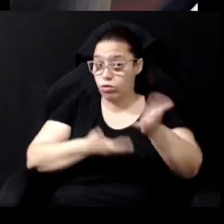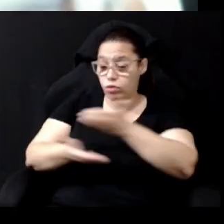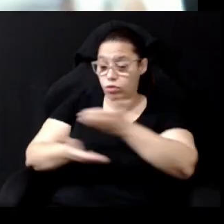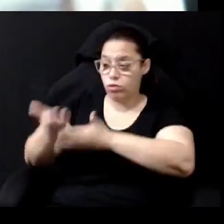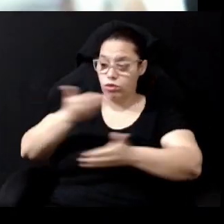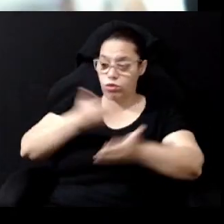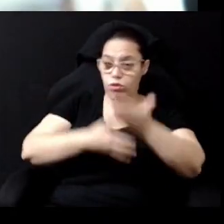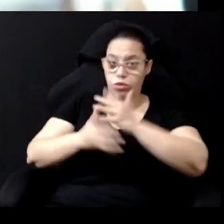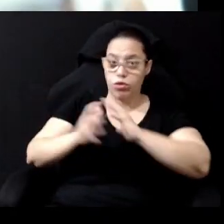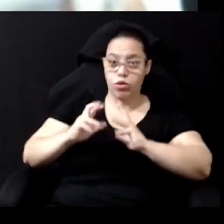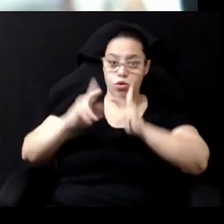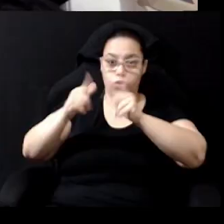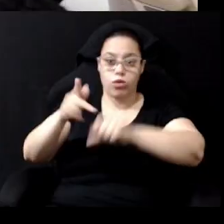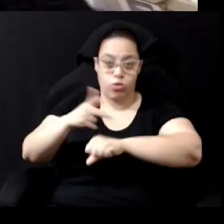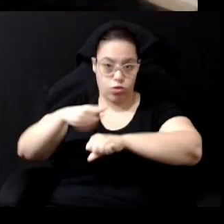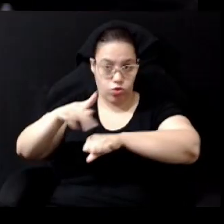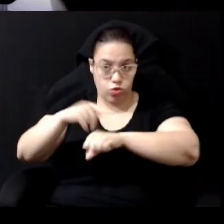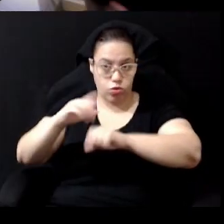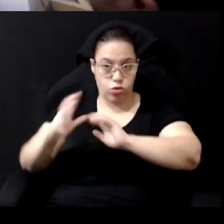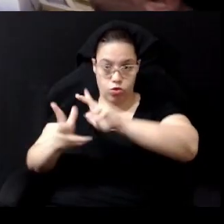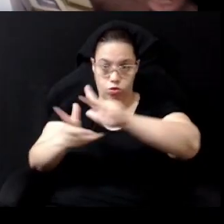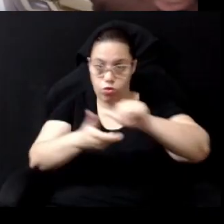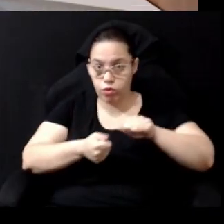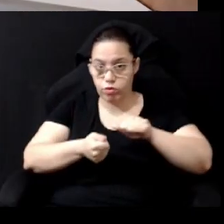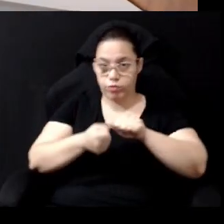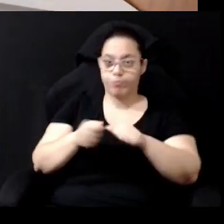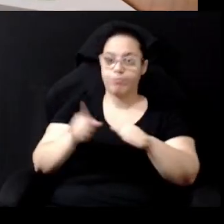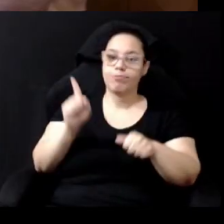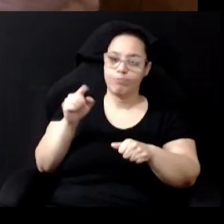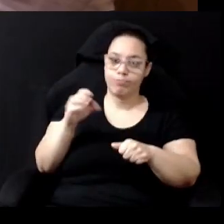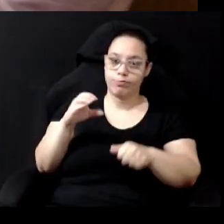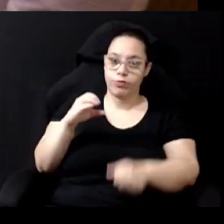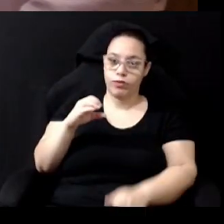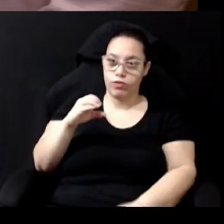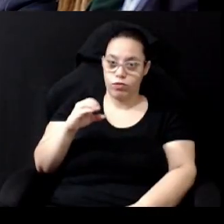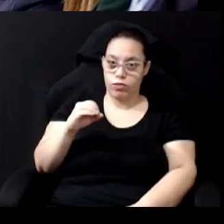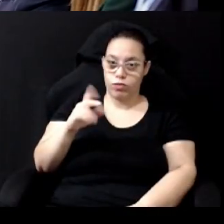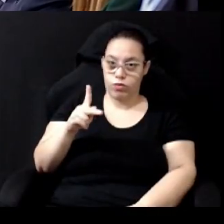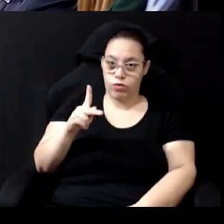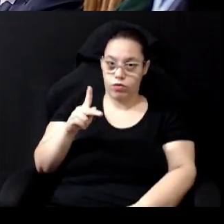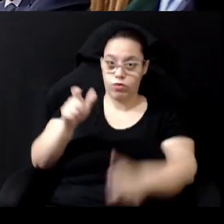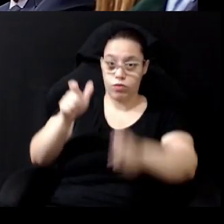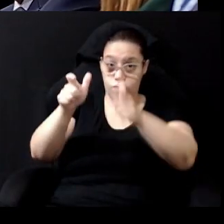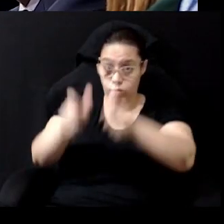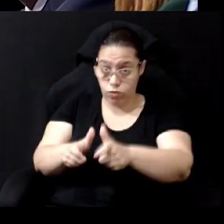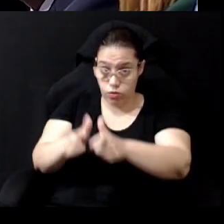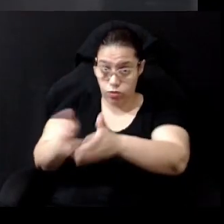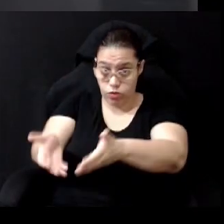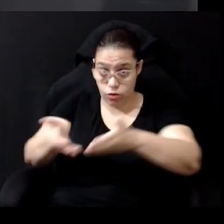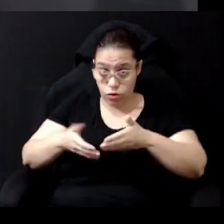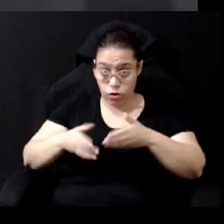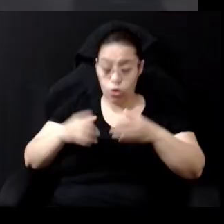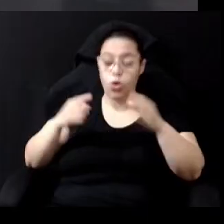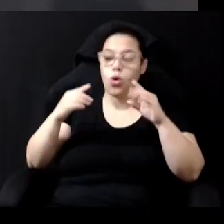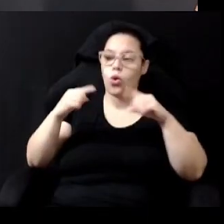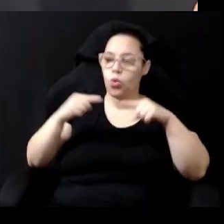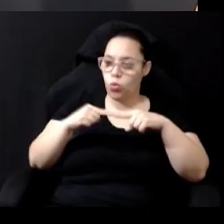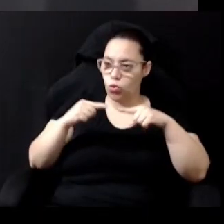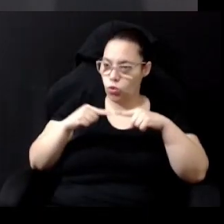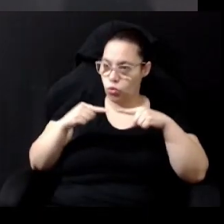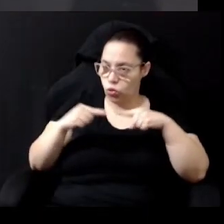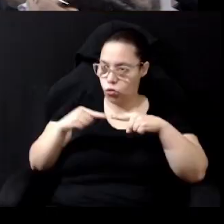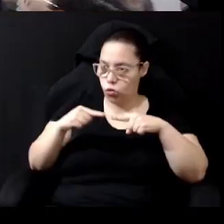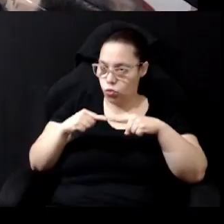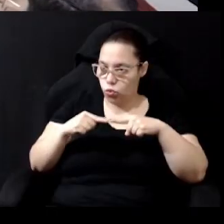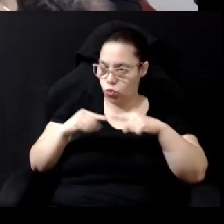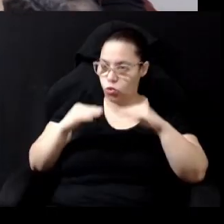que conta com a participação de quase todos os países do mundo. Assim, a COP é o local onde o mundo se reúne para chegar a um